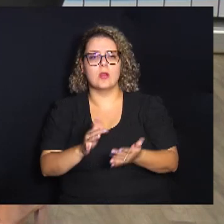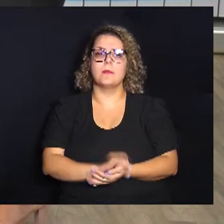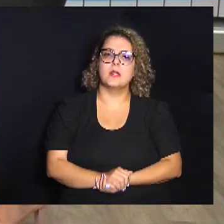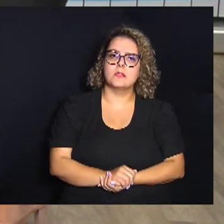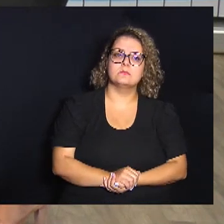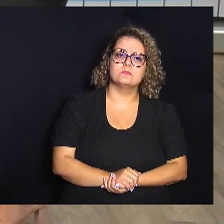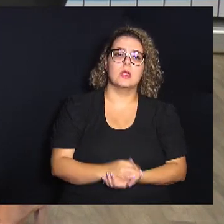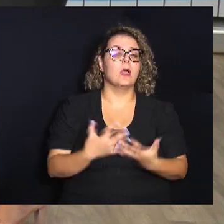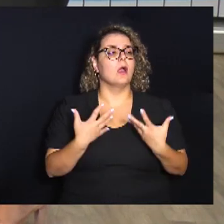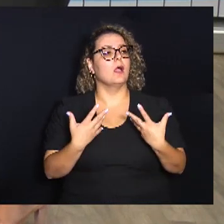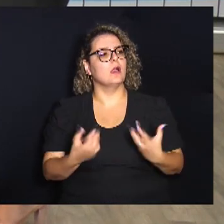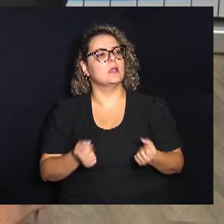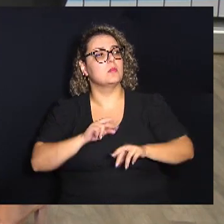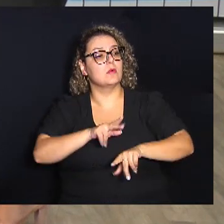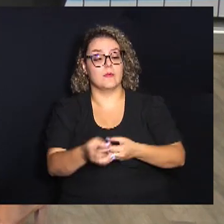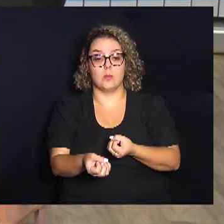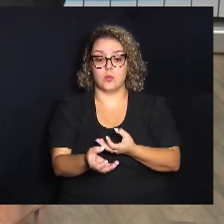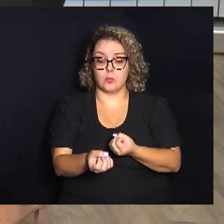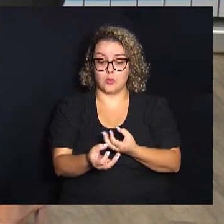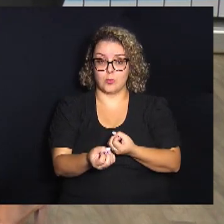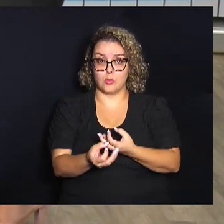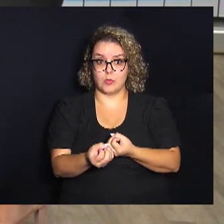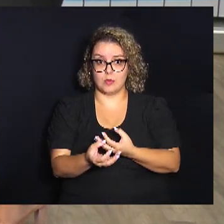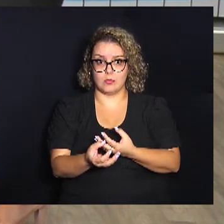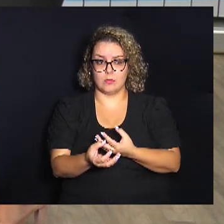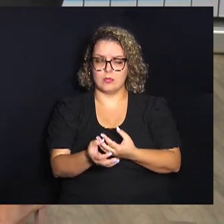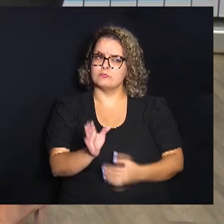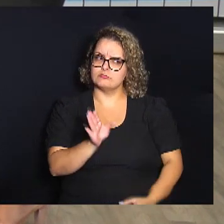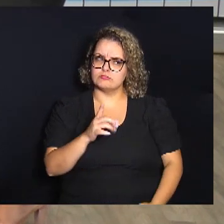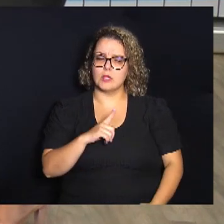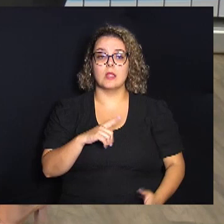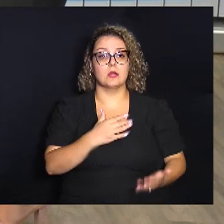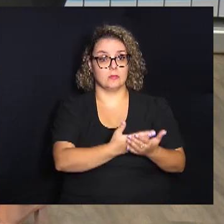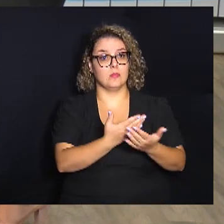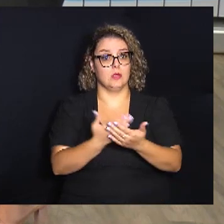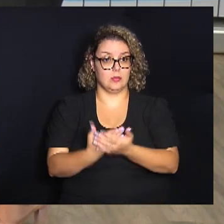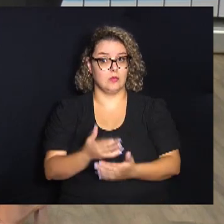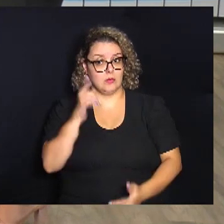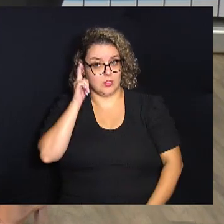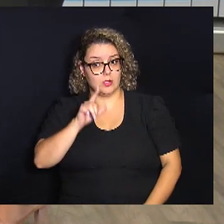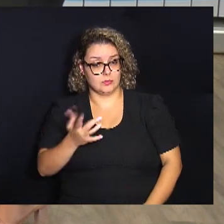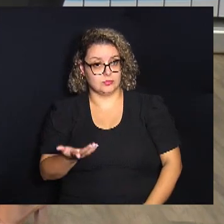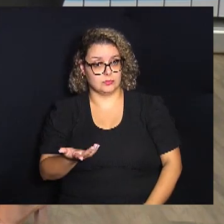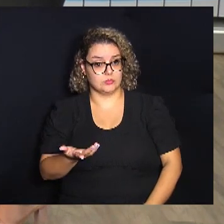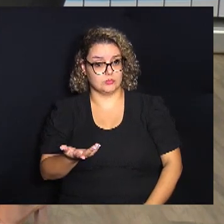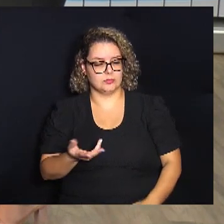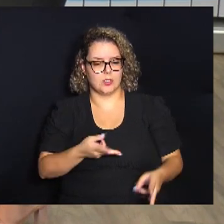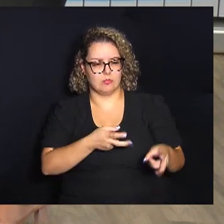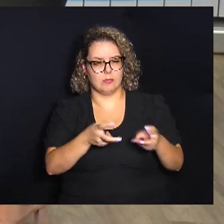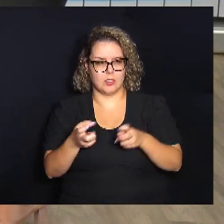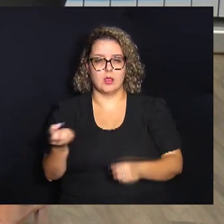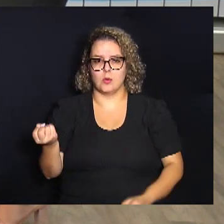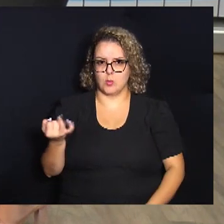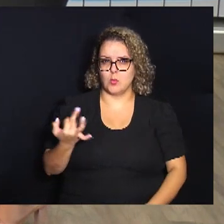recebe muitas informações. Já se tem um estudo aí que consiga observar o quanto